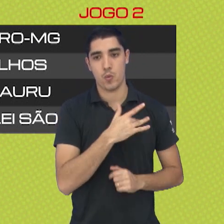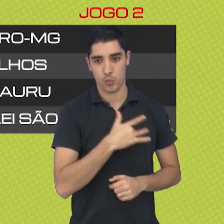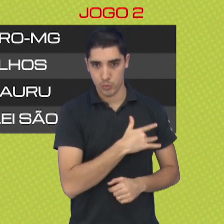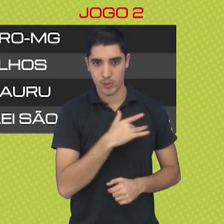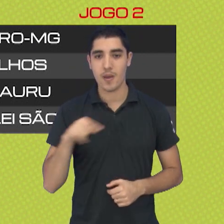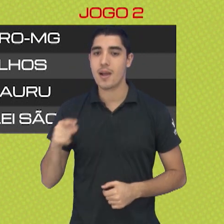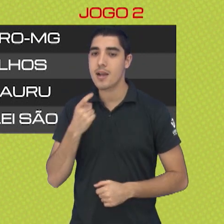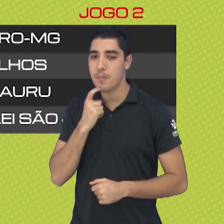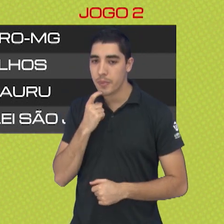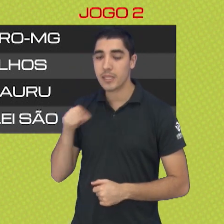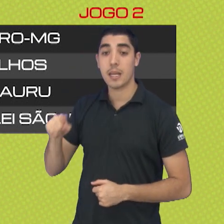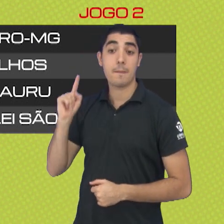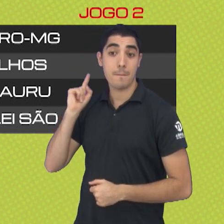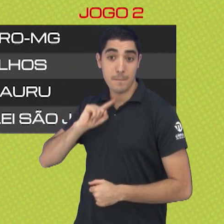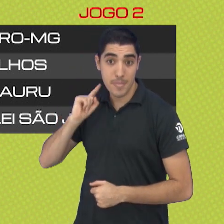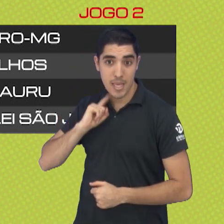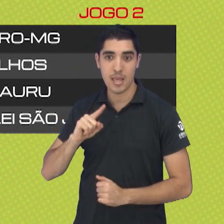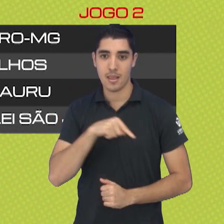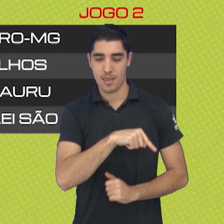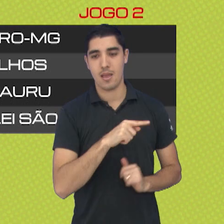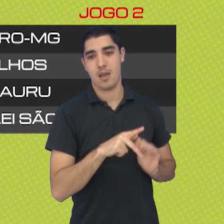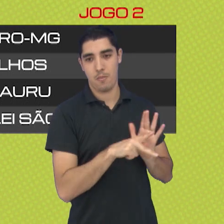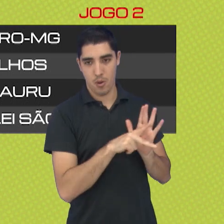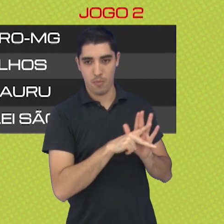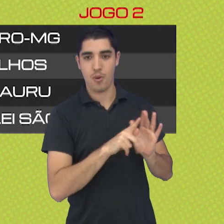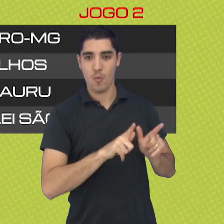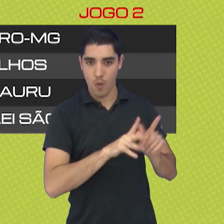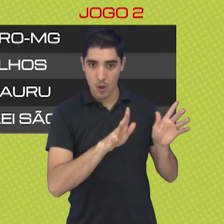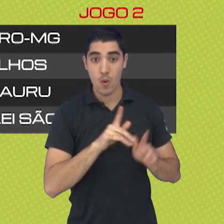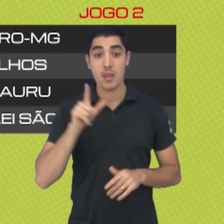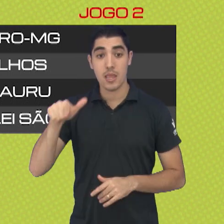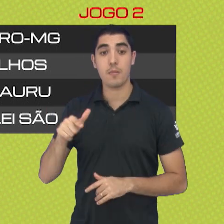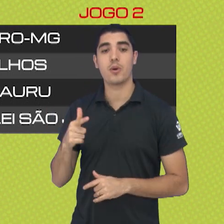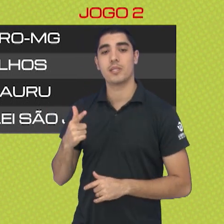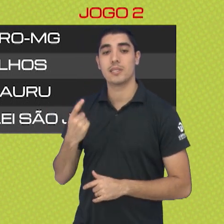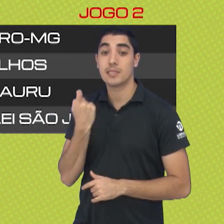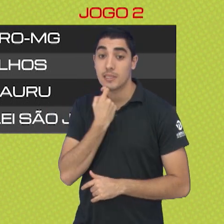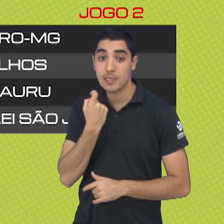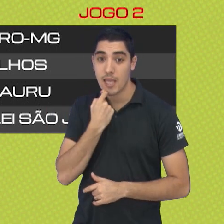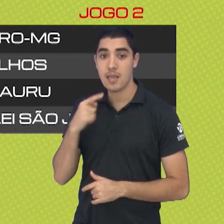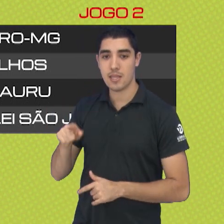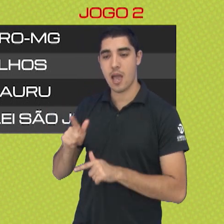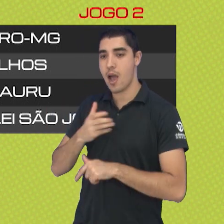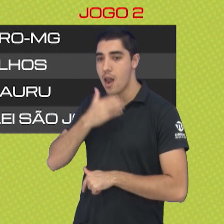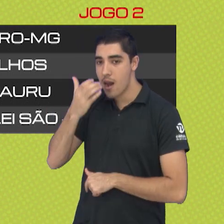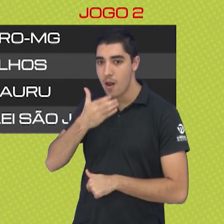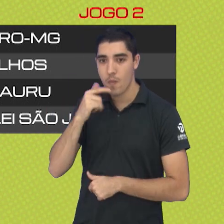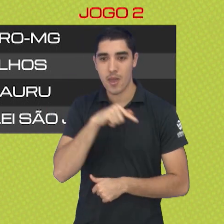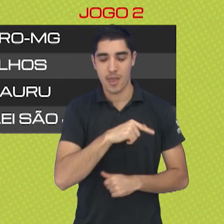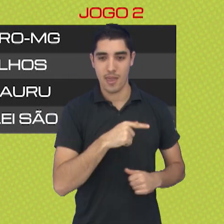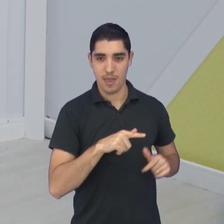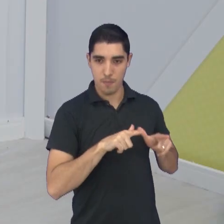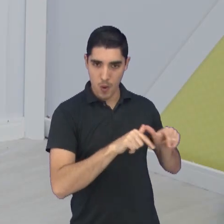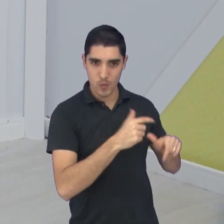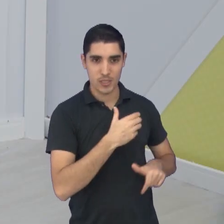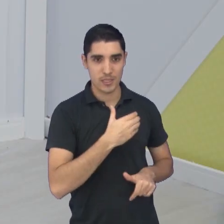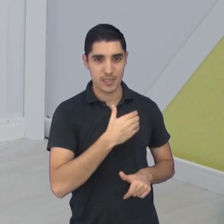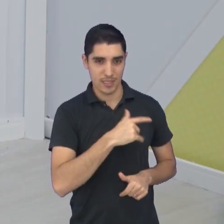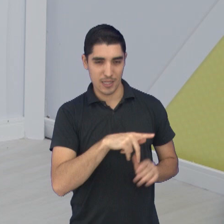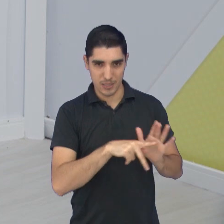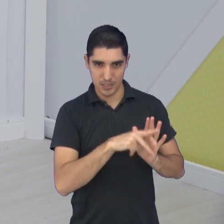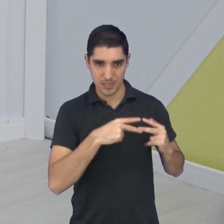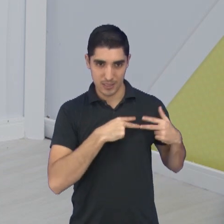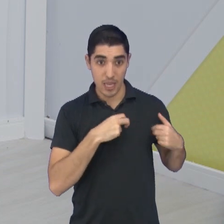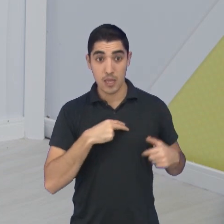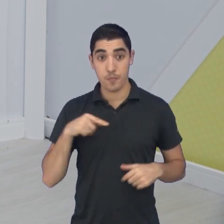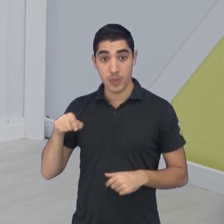O Minas recebendo o Guarulhos, e na sexta-feira o Araguari recebe o SESI, o Joinville recebe o São José. Se as 4 equipes